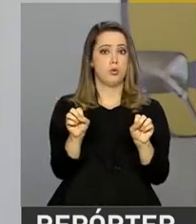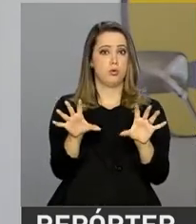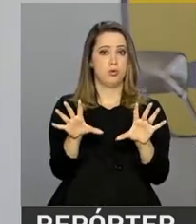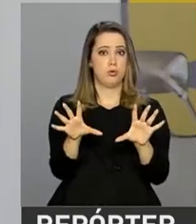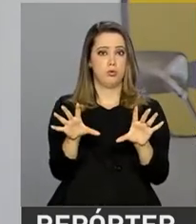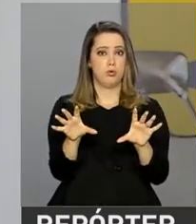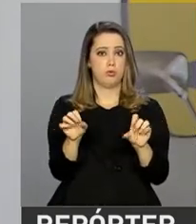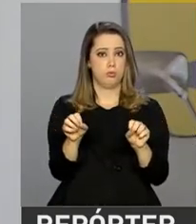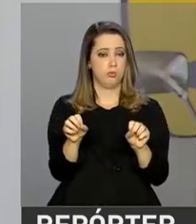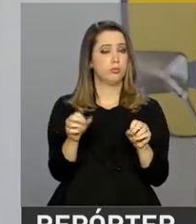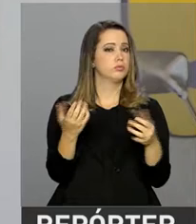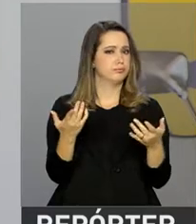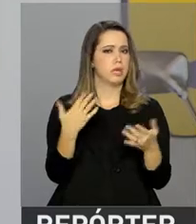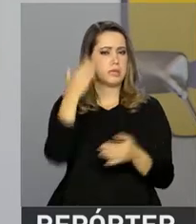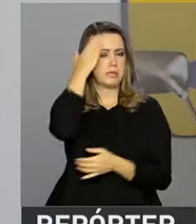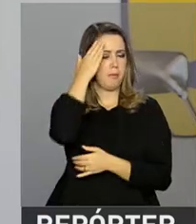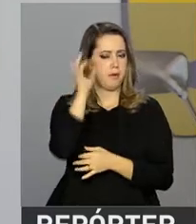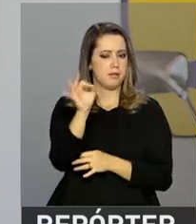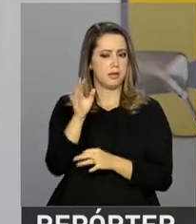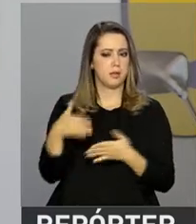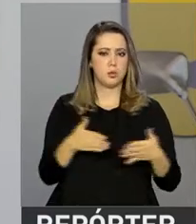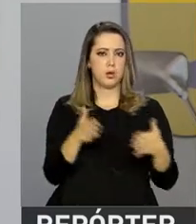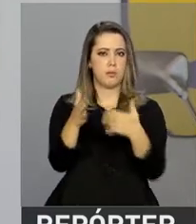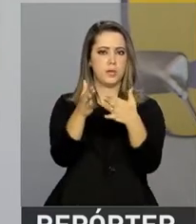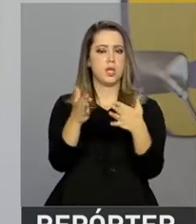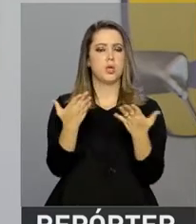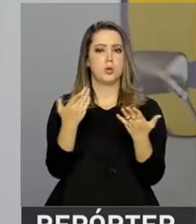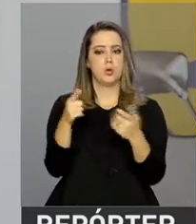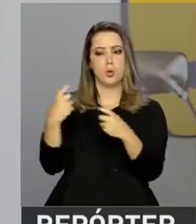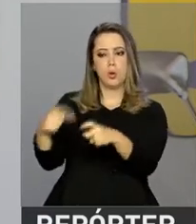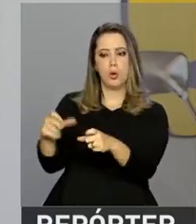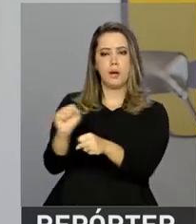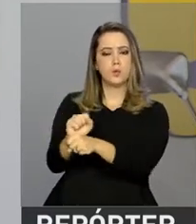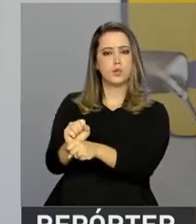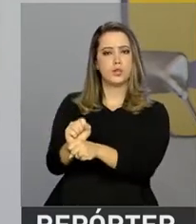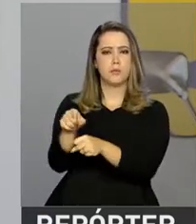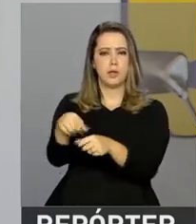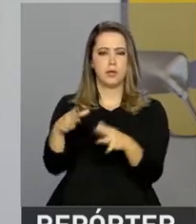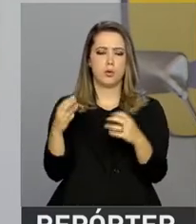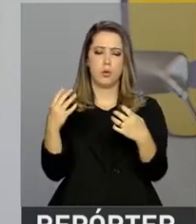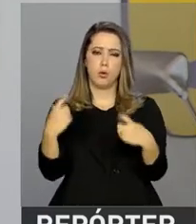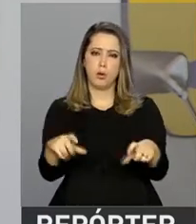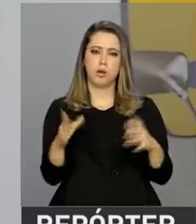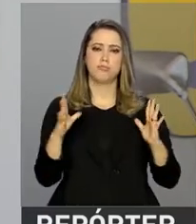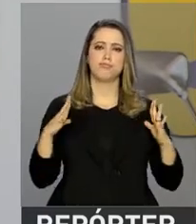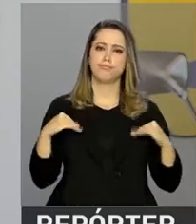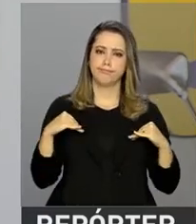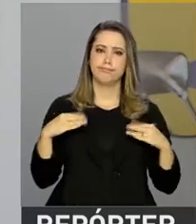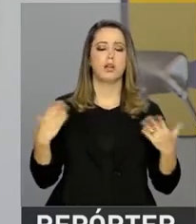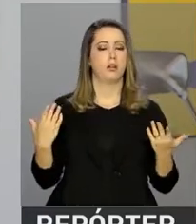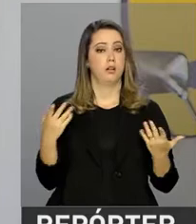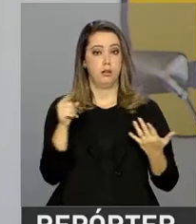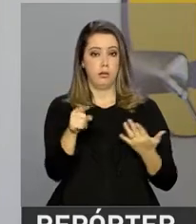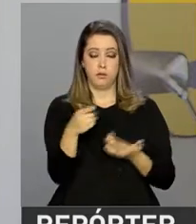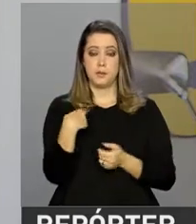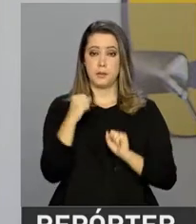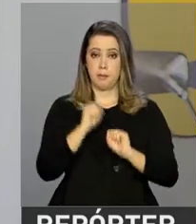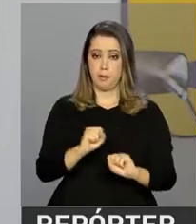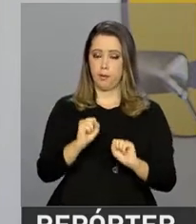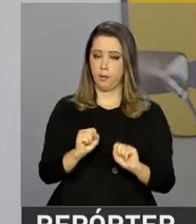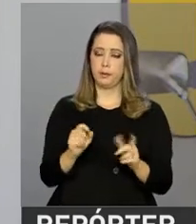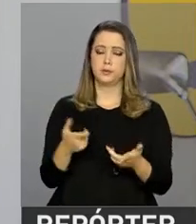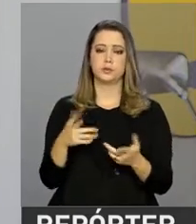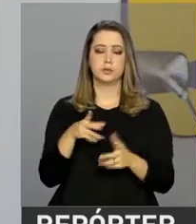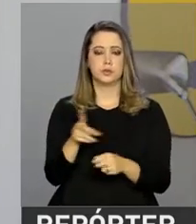conhecendo o seu caminho planejando o seu caminho para ter locais parado locais de descanso né e que você esteja em condições de fazer essa